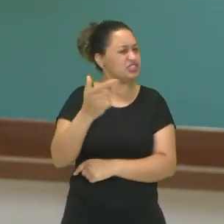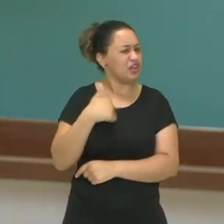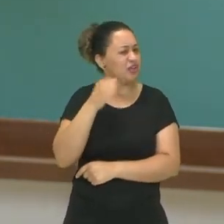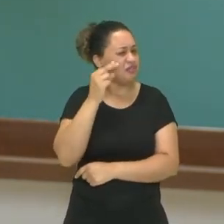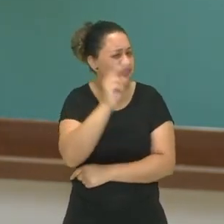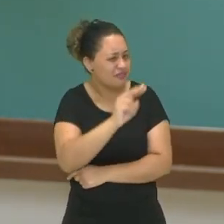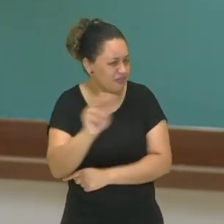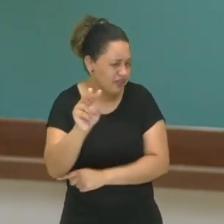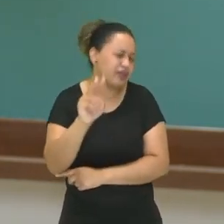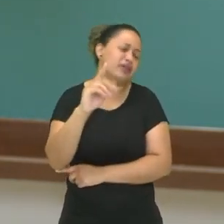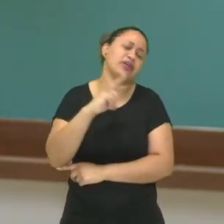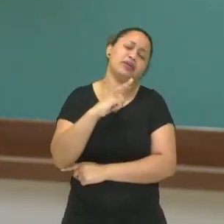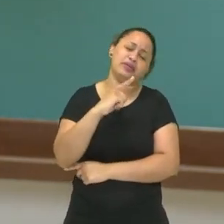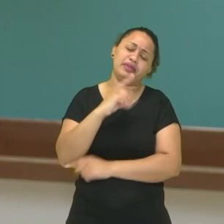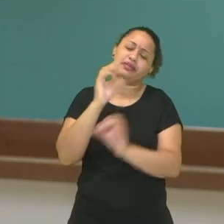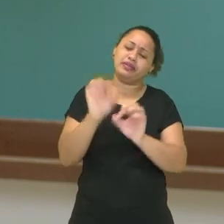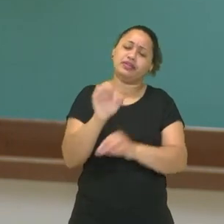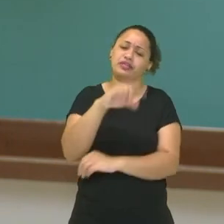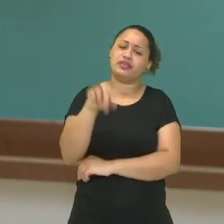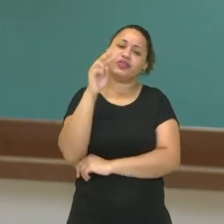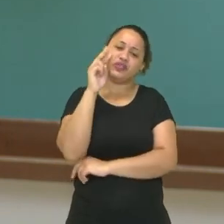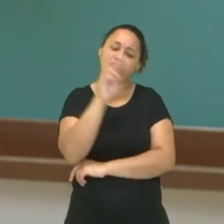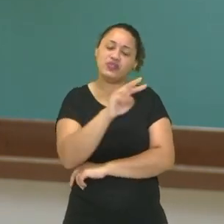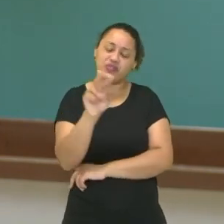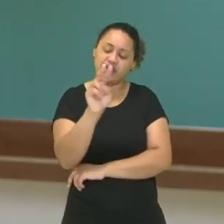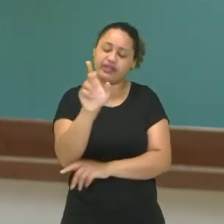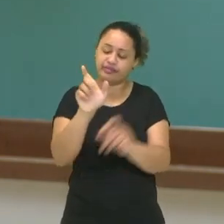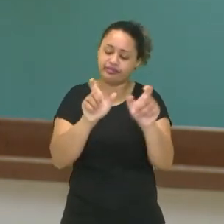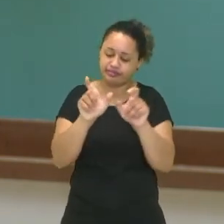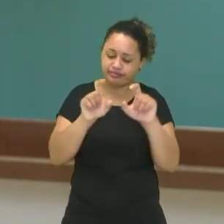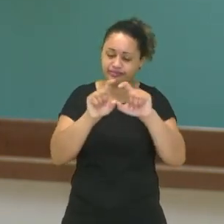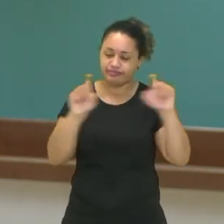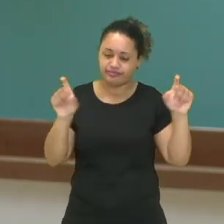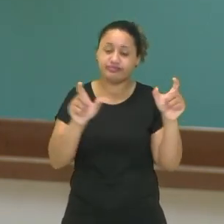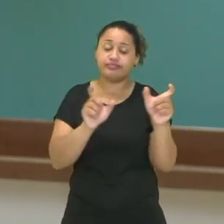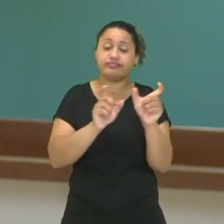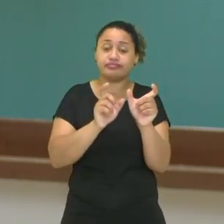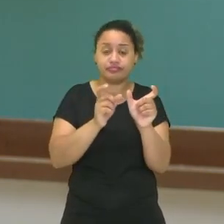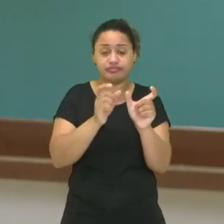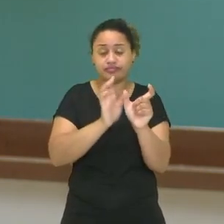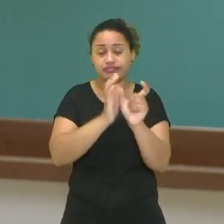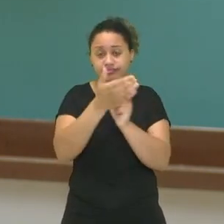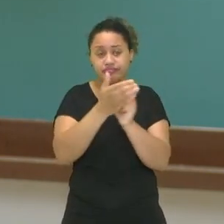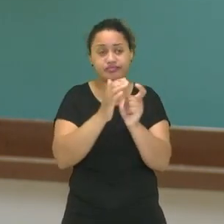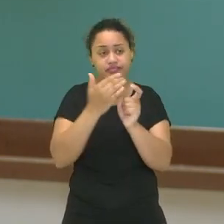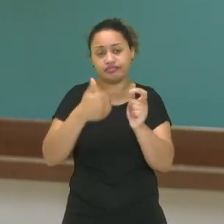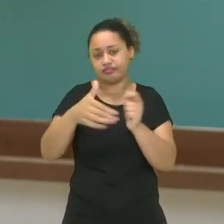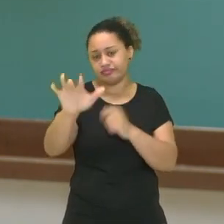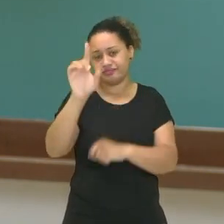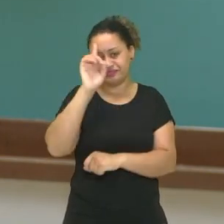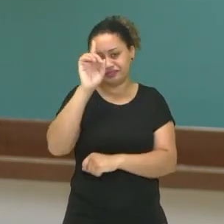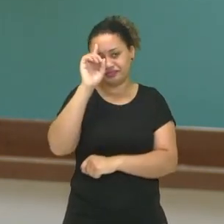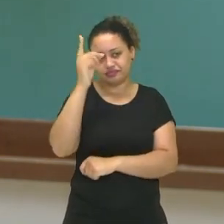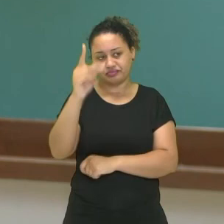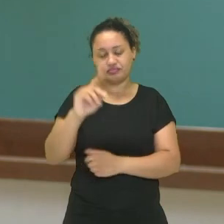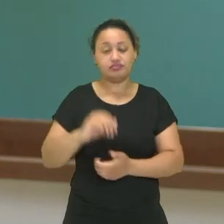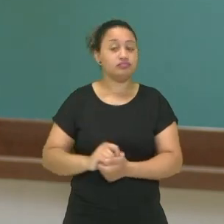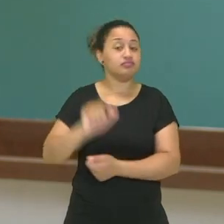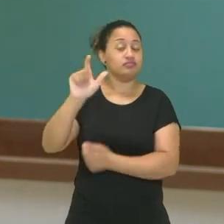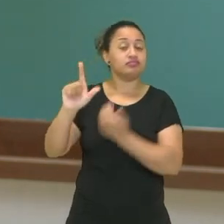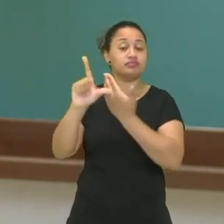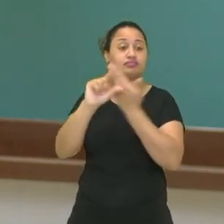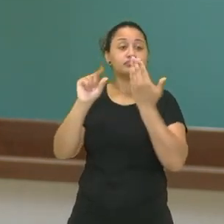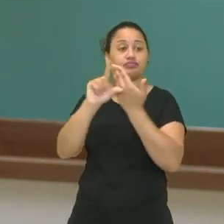ouvido e visto essas expressões por aí no seu dia a dia. Sobre a Raquel de Queiroz,